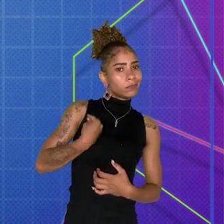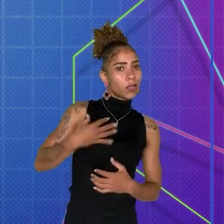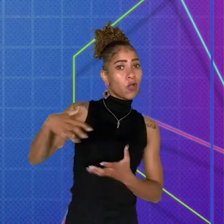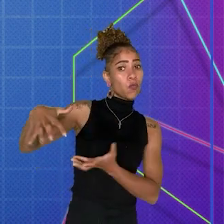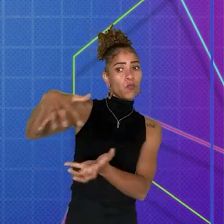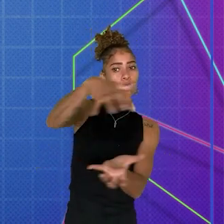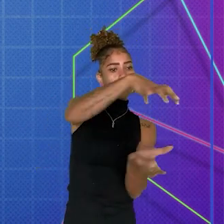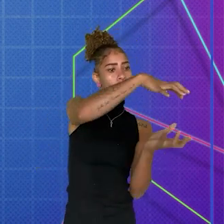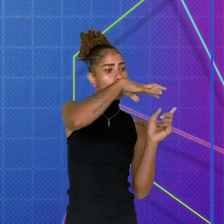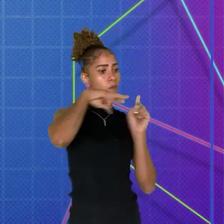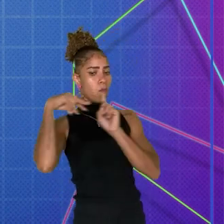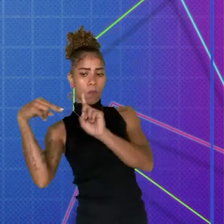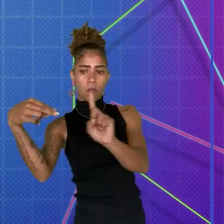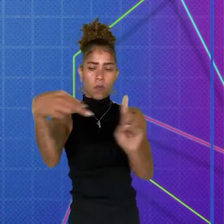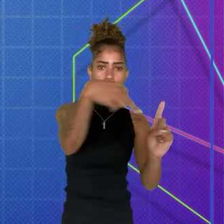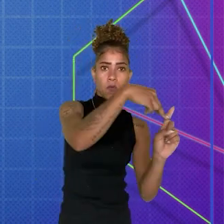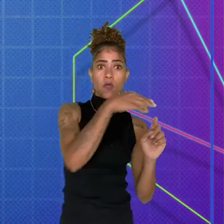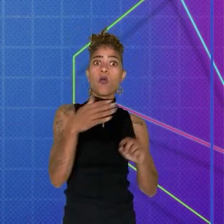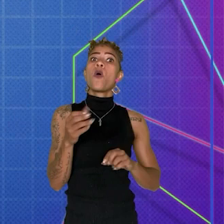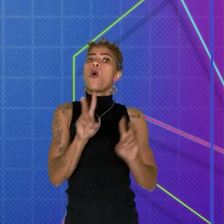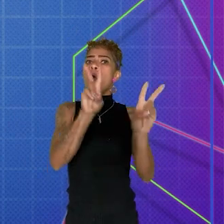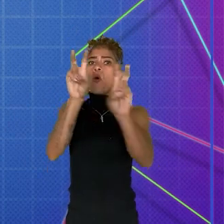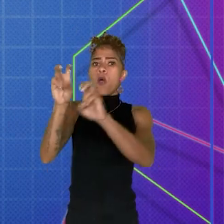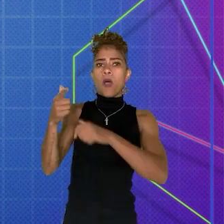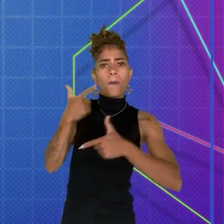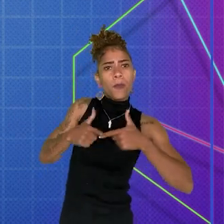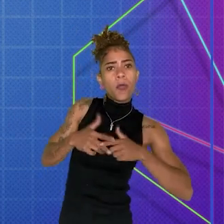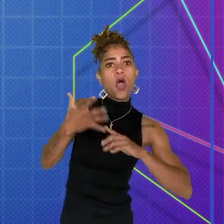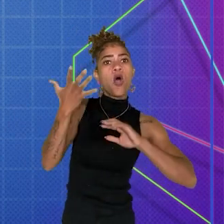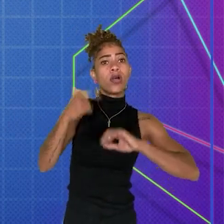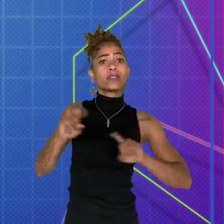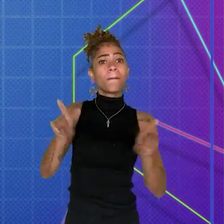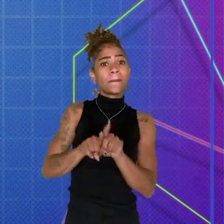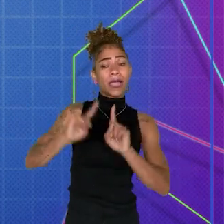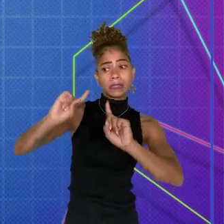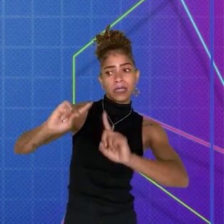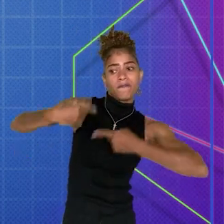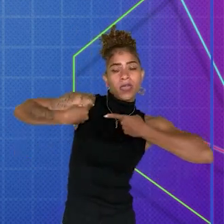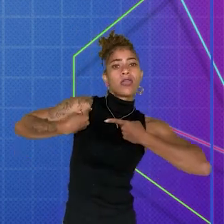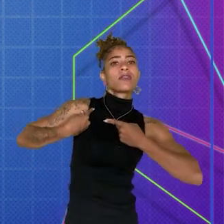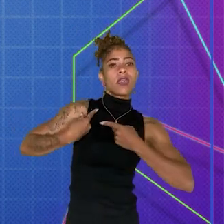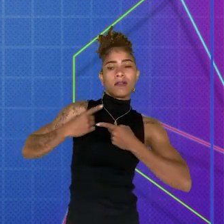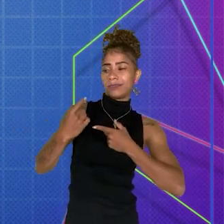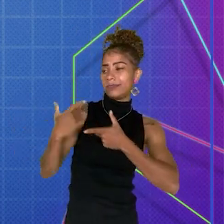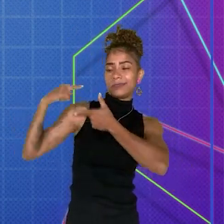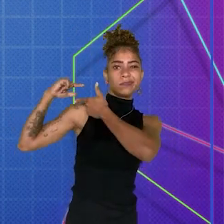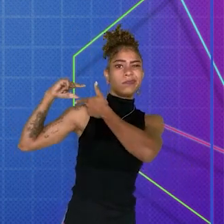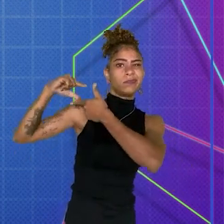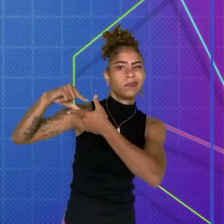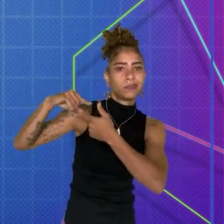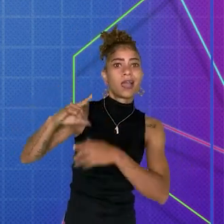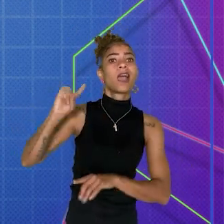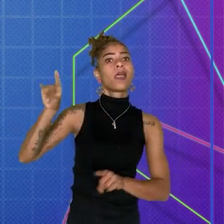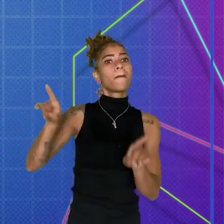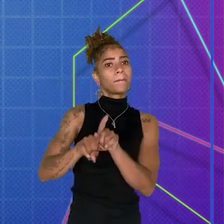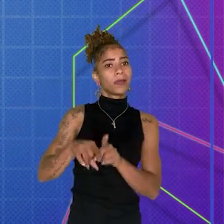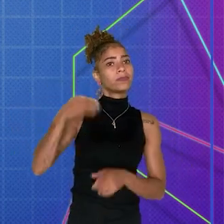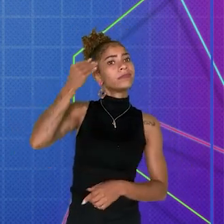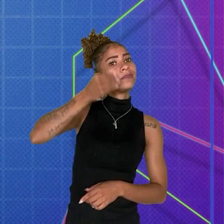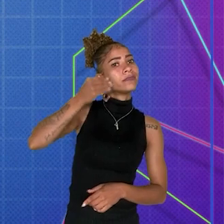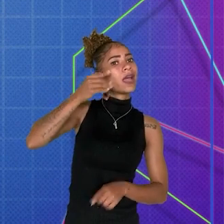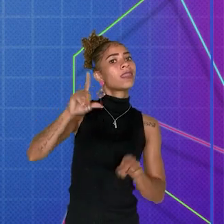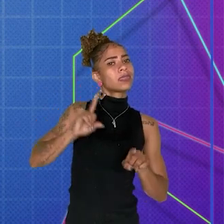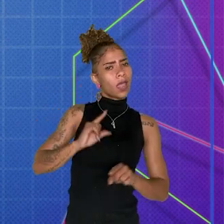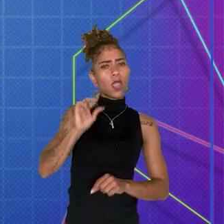perspectiva sobre o mundo e as questões contemporâneas, ao mesmo tempo em que desafia as convenções da narrativa tradicional.